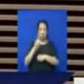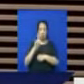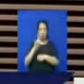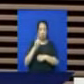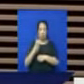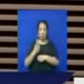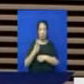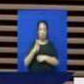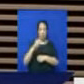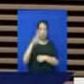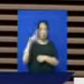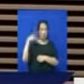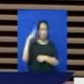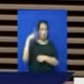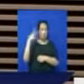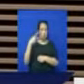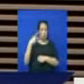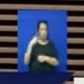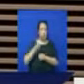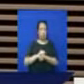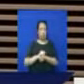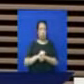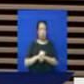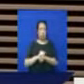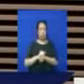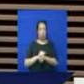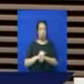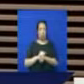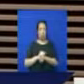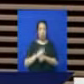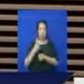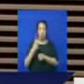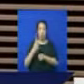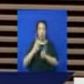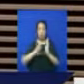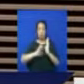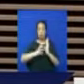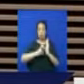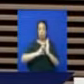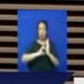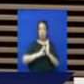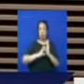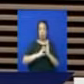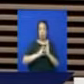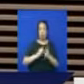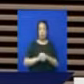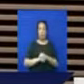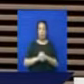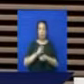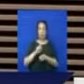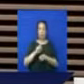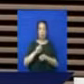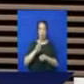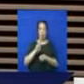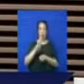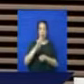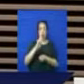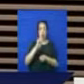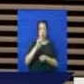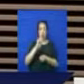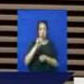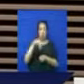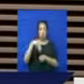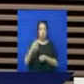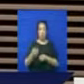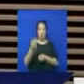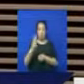e meus colegas partidários, os dois correligionários. O Rudimar Marinho Pretinho foi vereador junto com meu